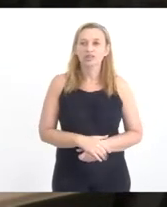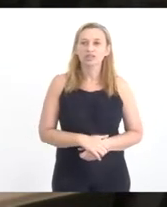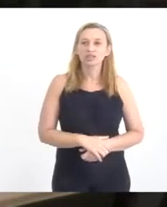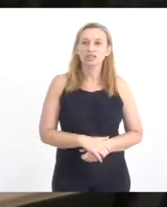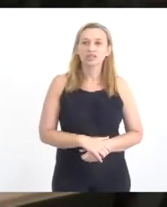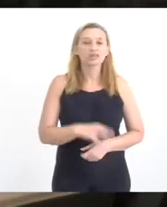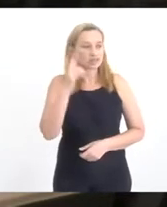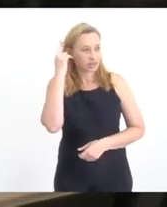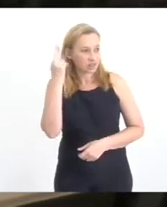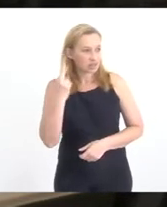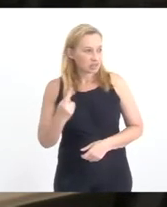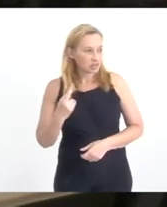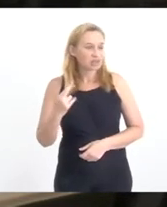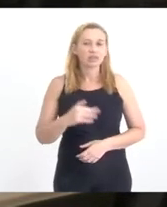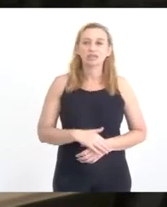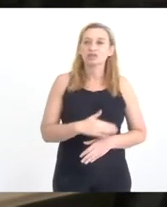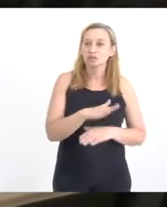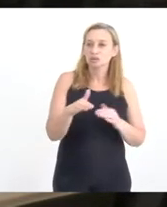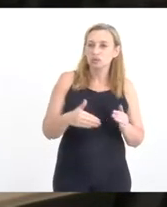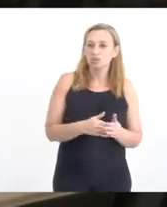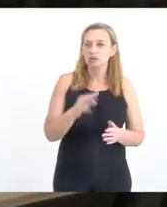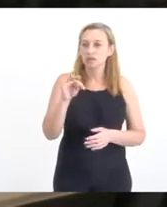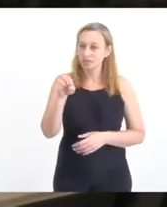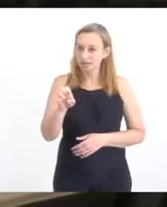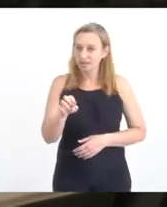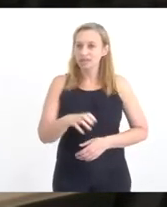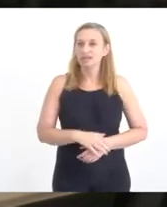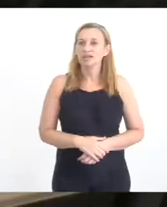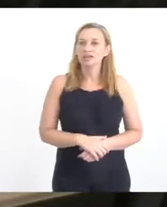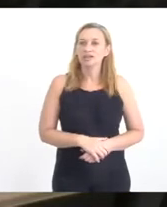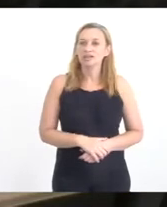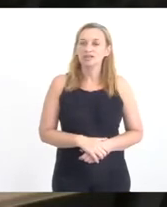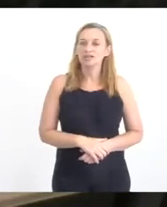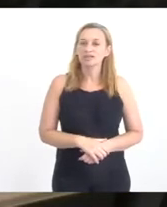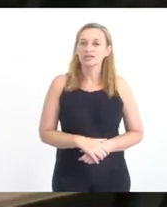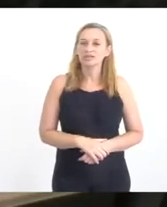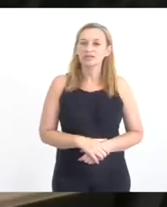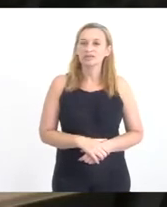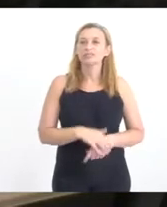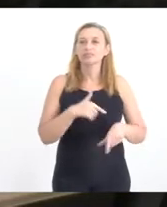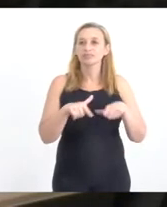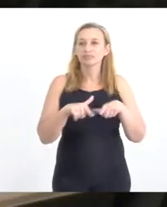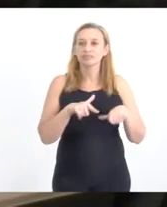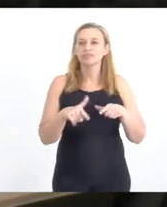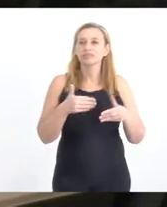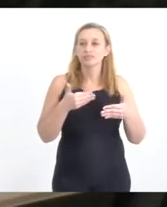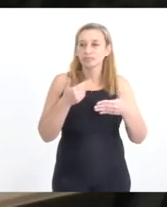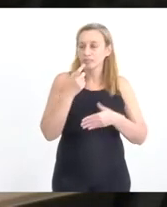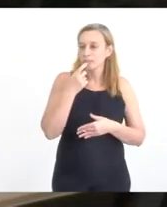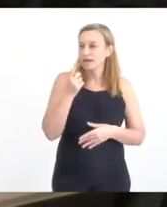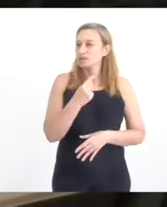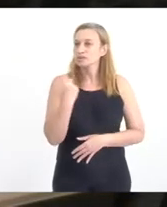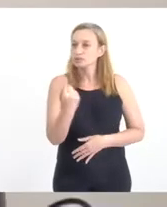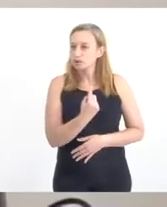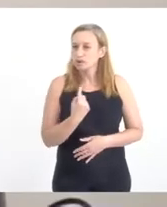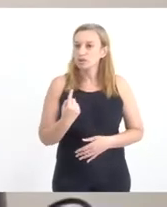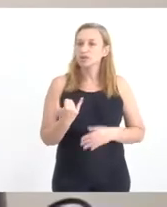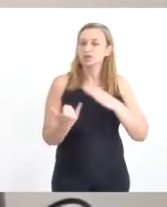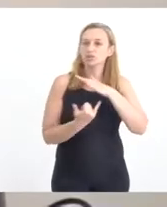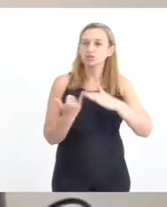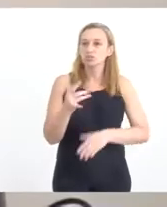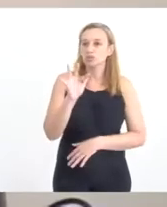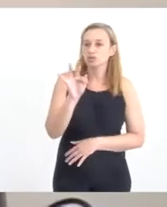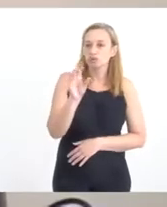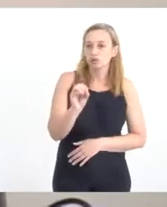da Renata e todo o gabinete né Que Tem trabalhado tão próximo com a gente do de tudo fogo